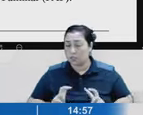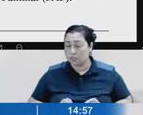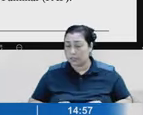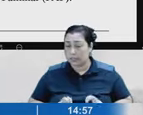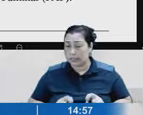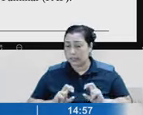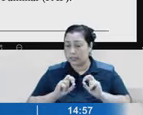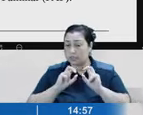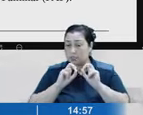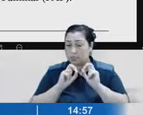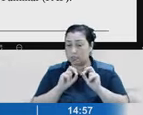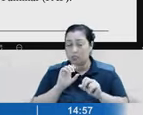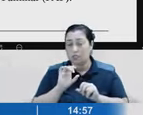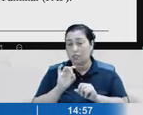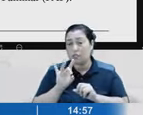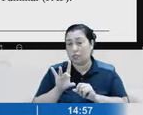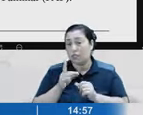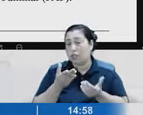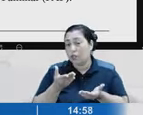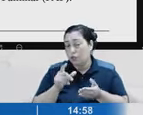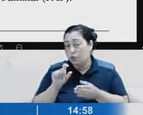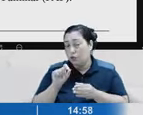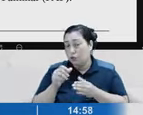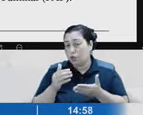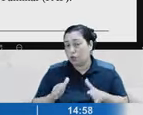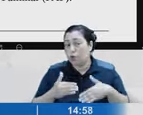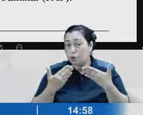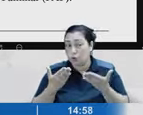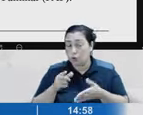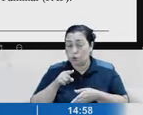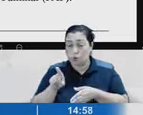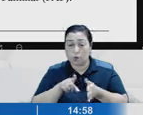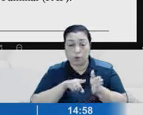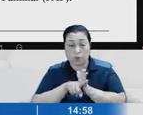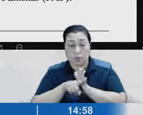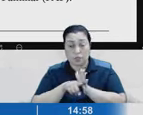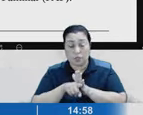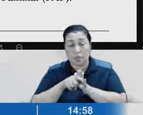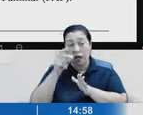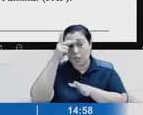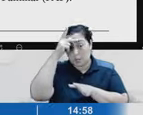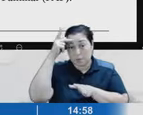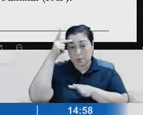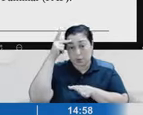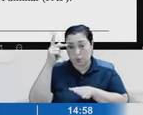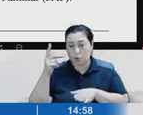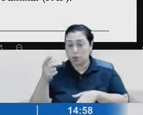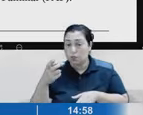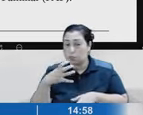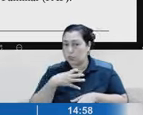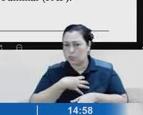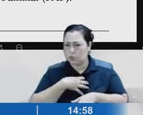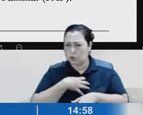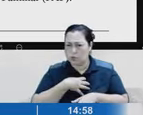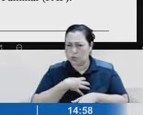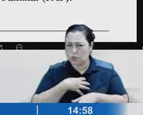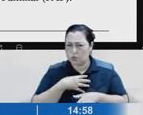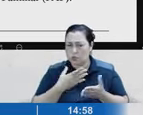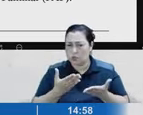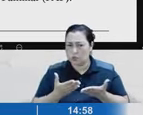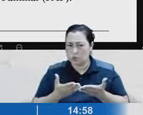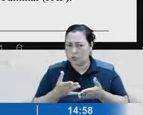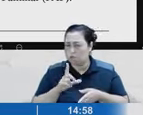câncer, né? Então, o que é o rastrear? Rastrear é quando eu vou pesquisar pessoas sem sintomas. Isso é o